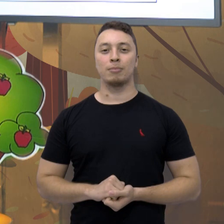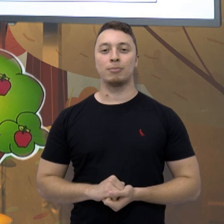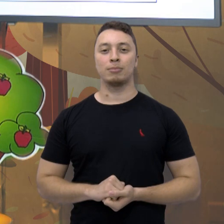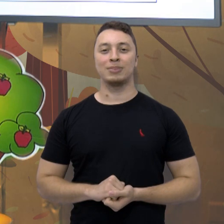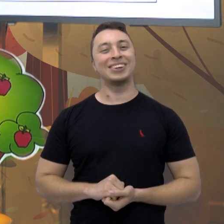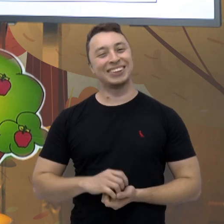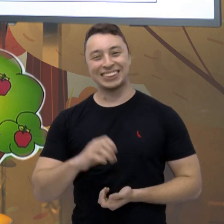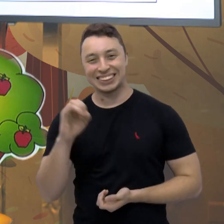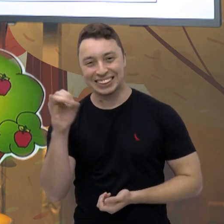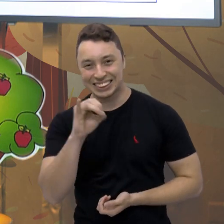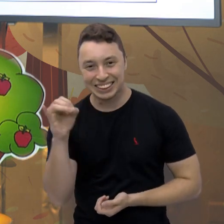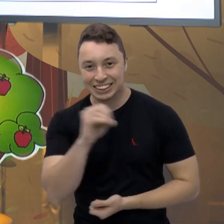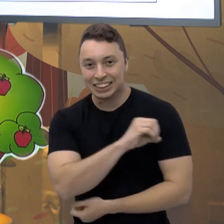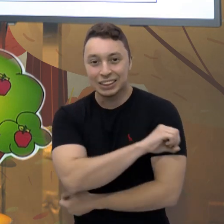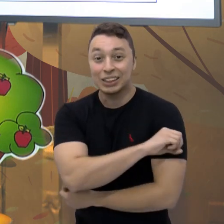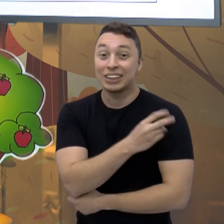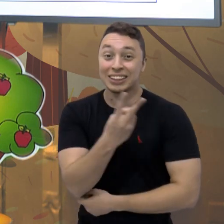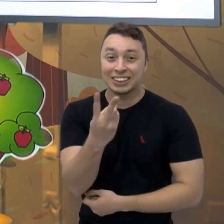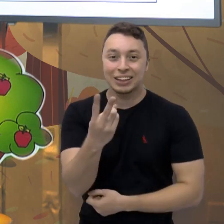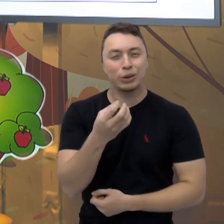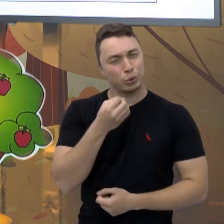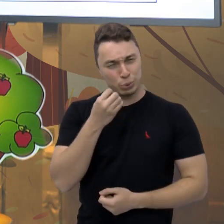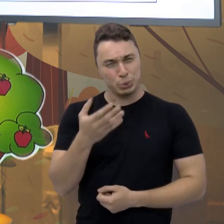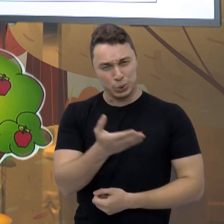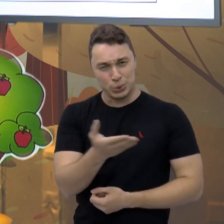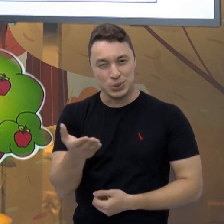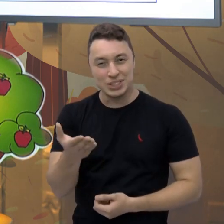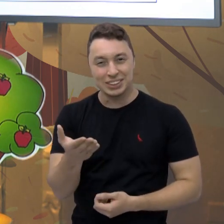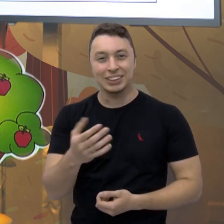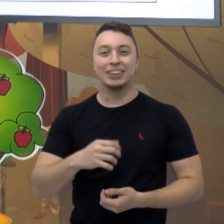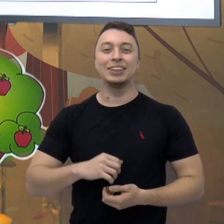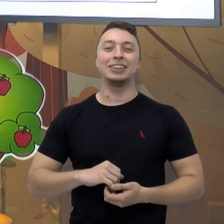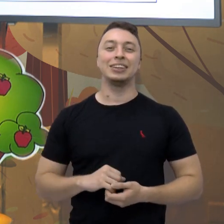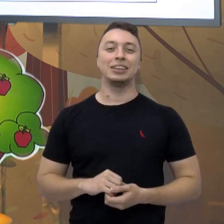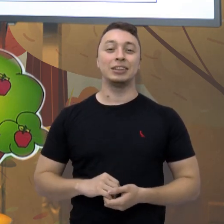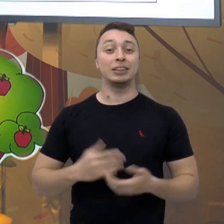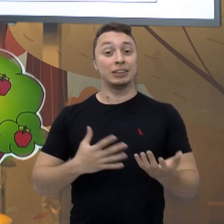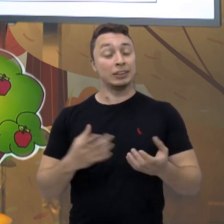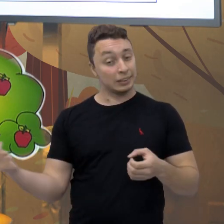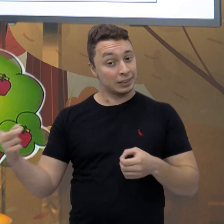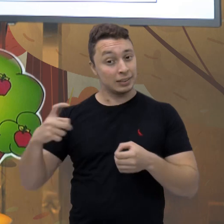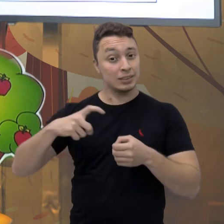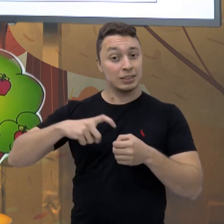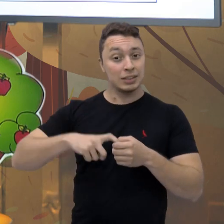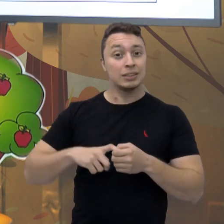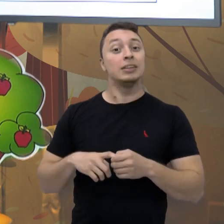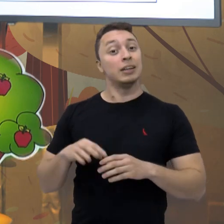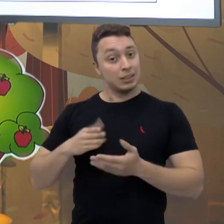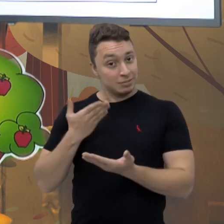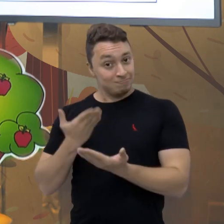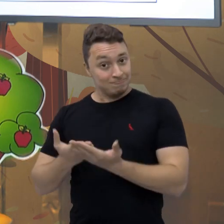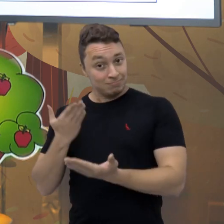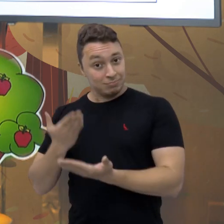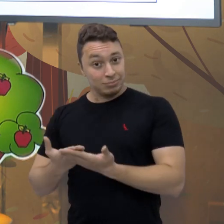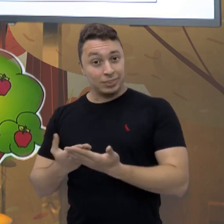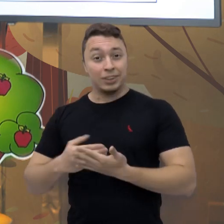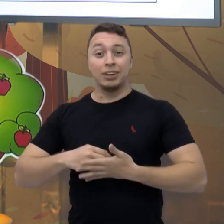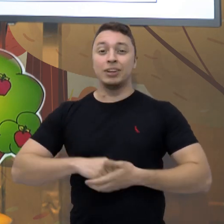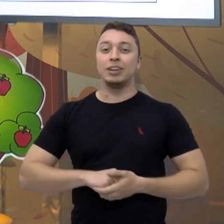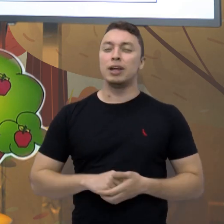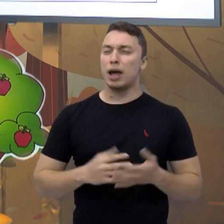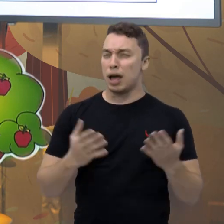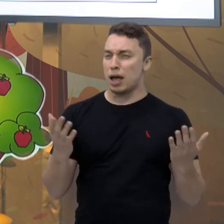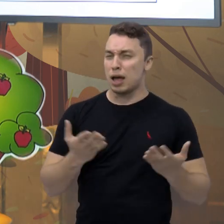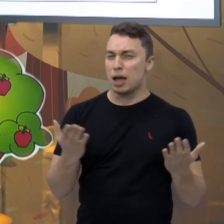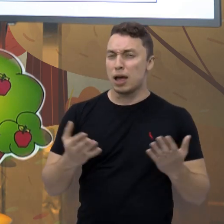Oi turminha do pré 2, tudo bem com vocês? Estamos de volta para mais uma aula e agora